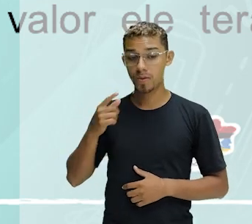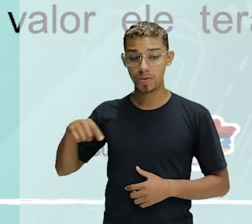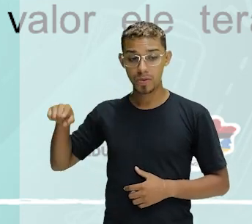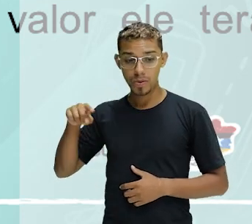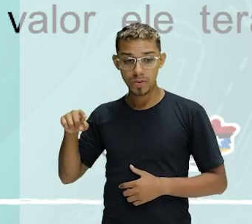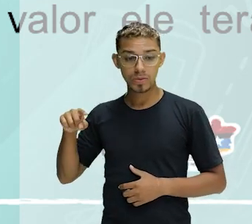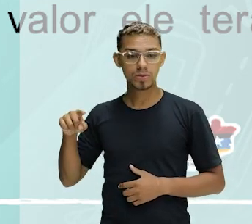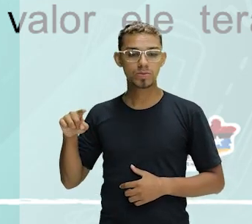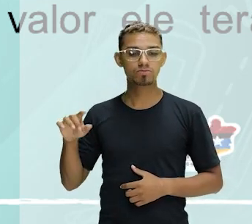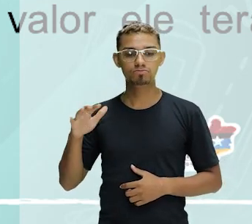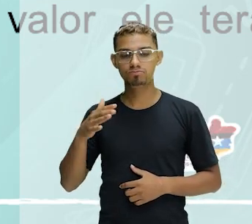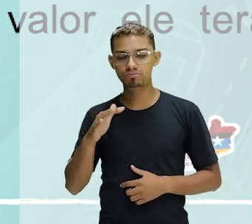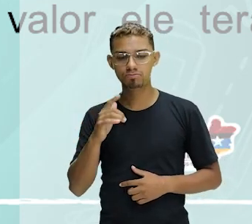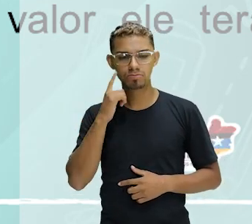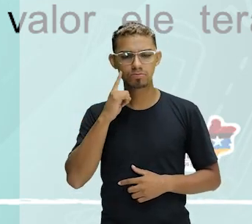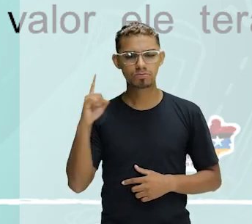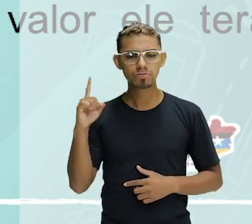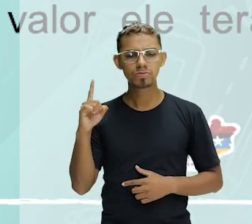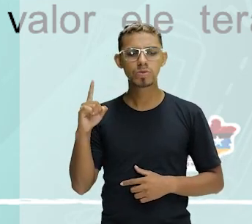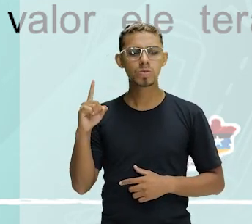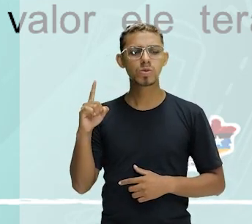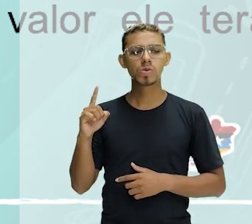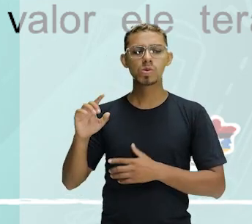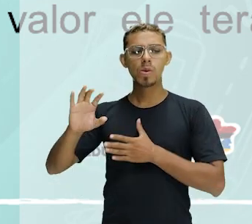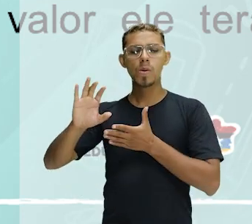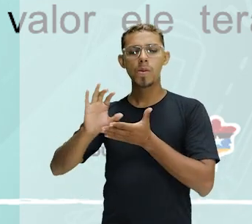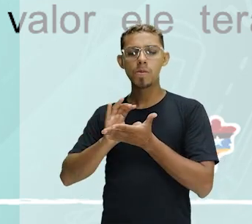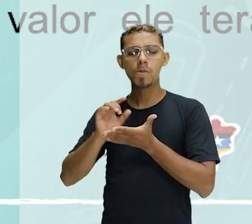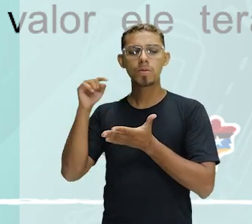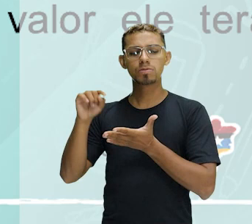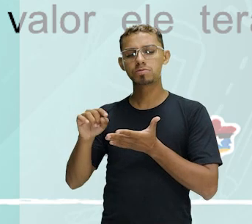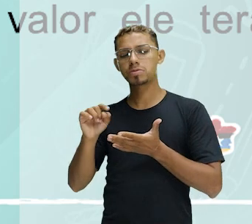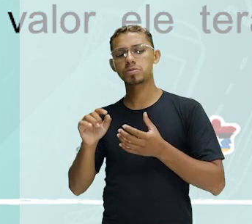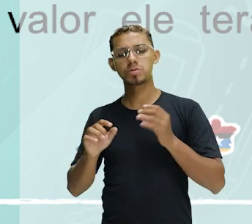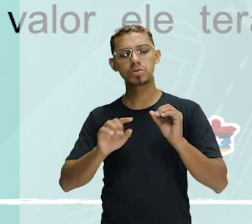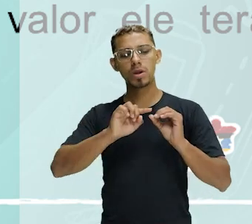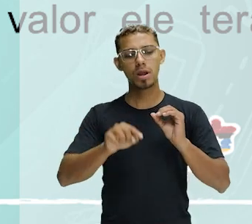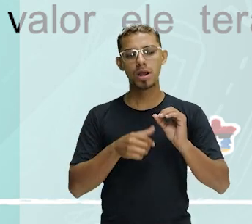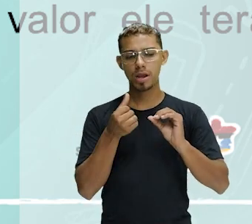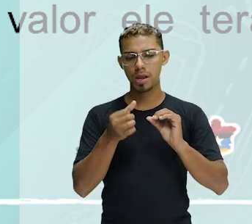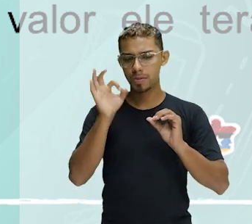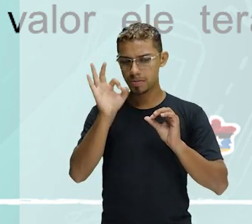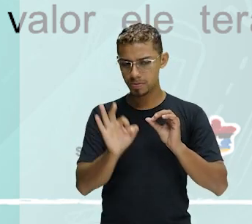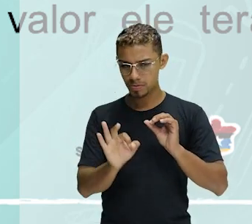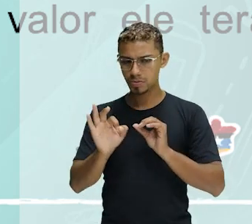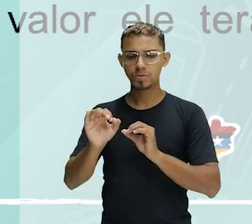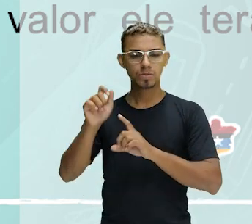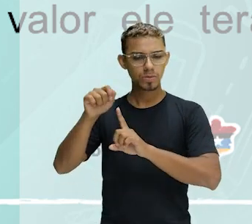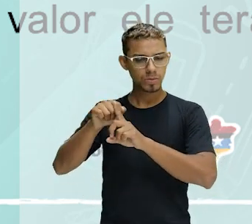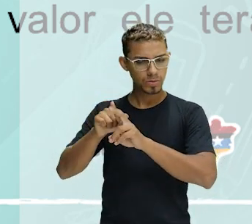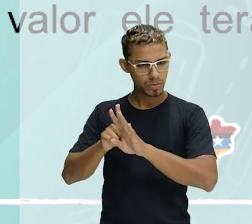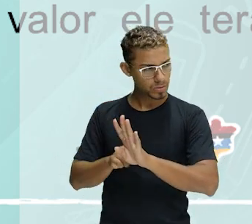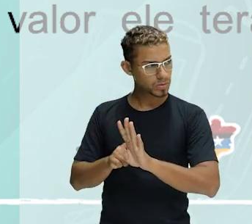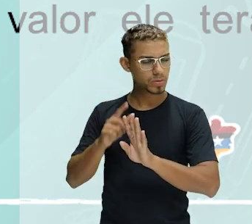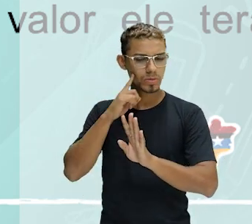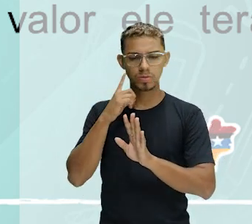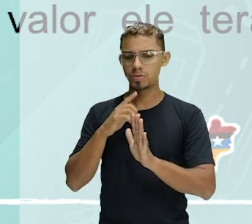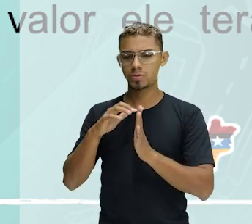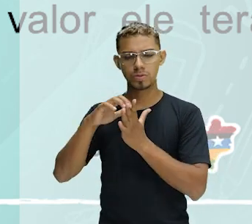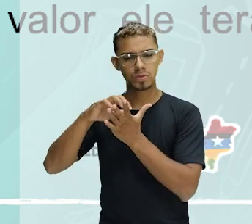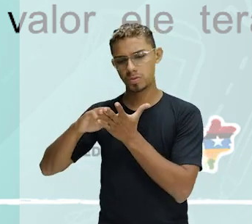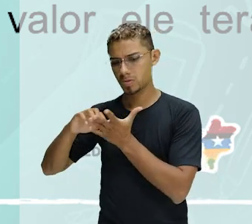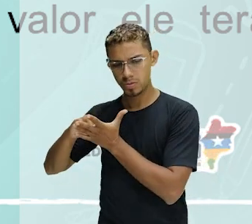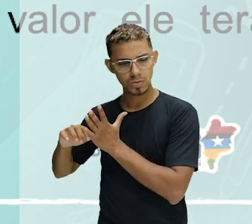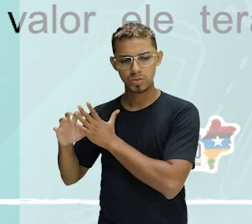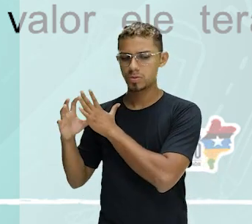de 0,6% ao mês e que não será feita nenhuma retirada de dinheiro